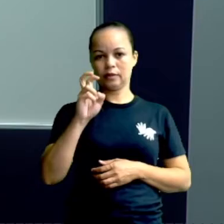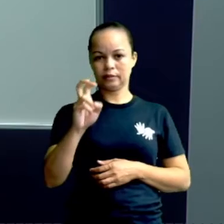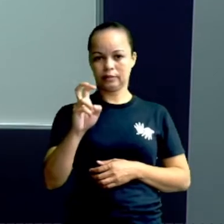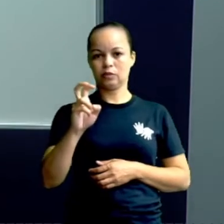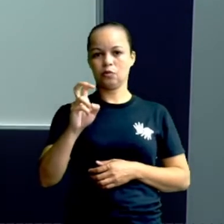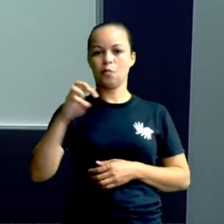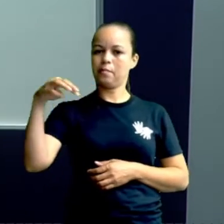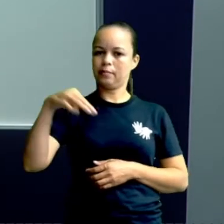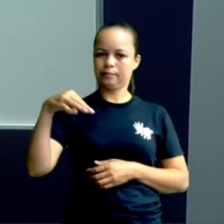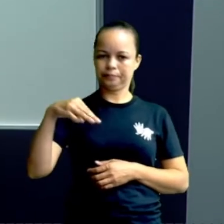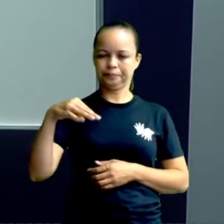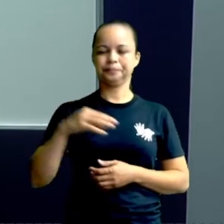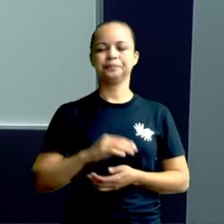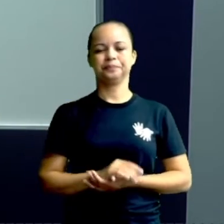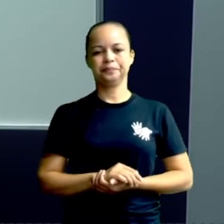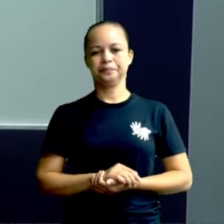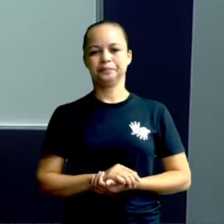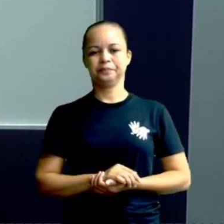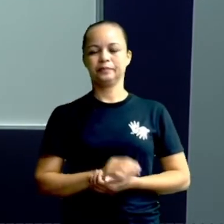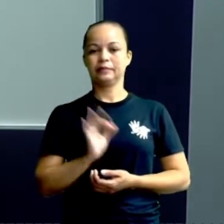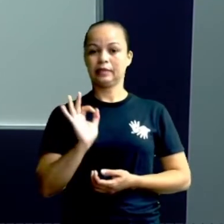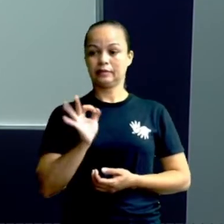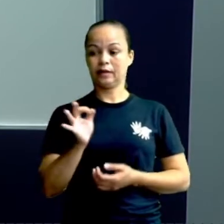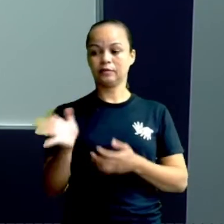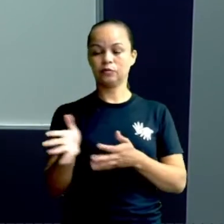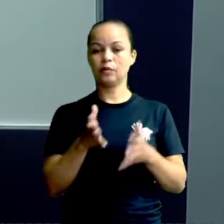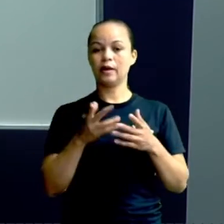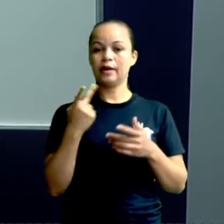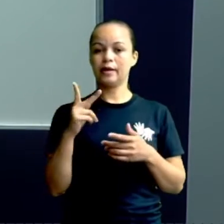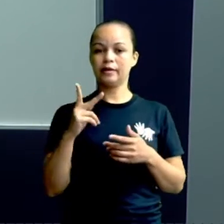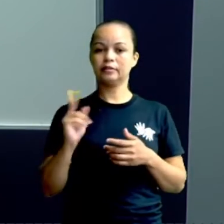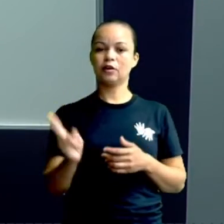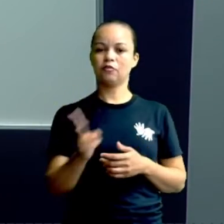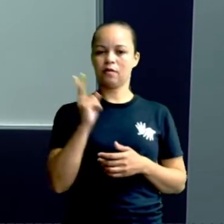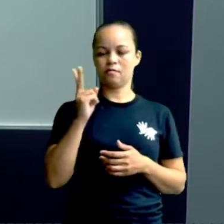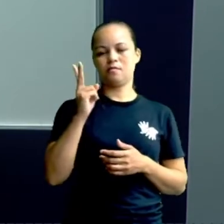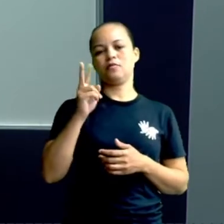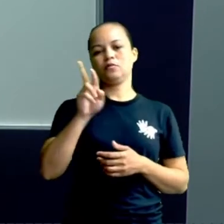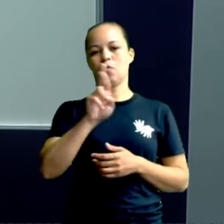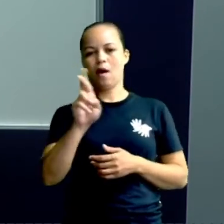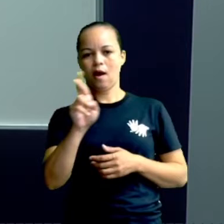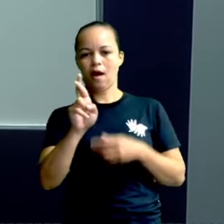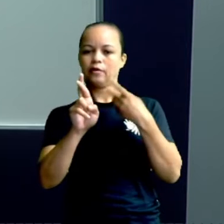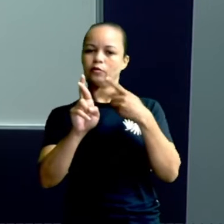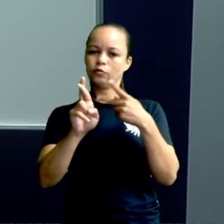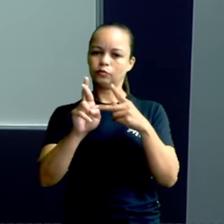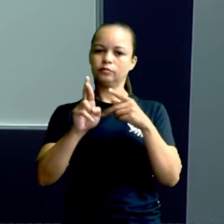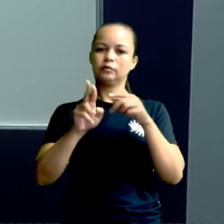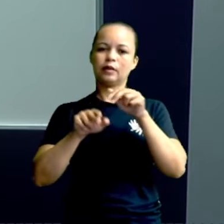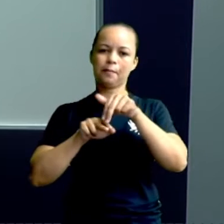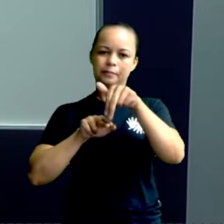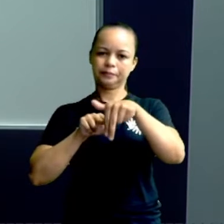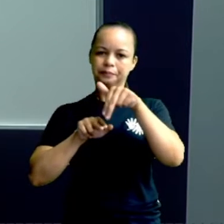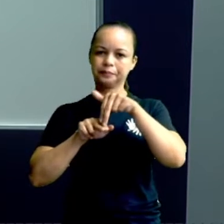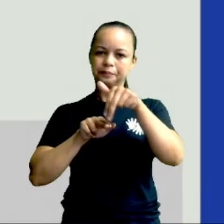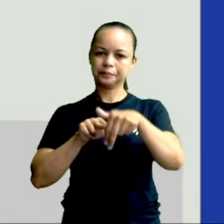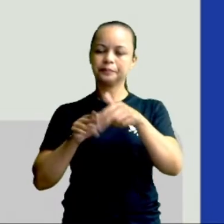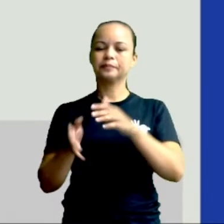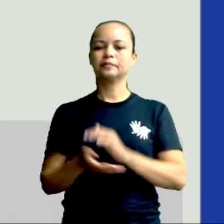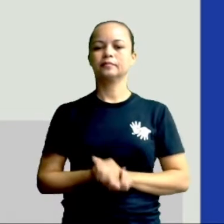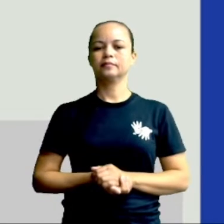5,5 metros. Tá certo? Esse é o valor do raio da piscina. Agora, vamos para